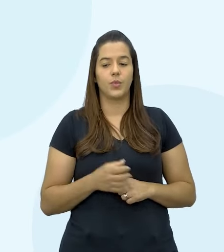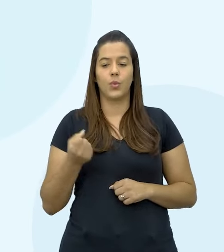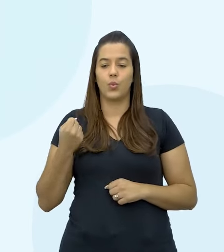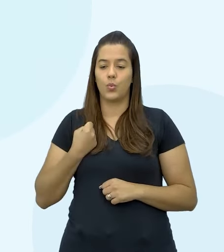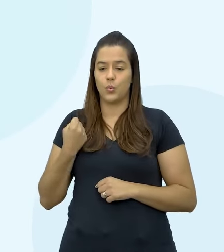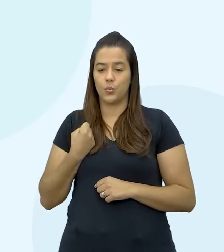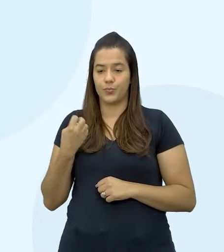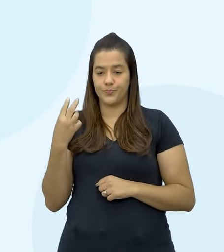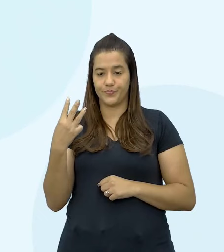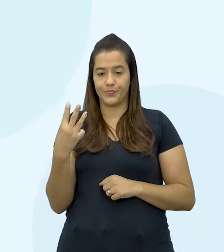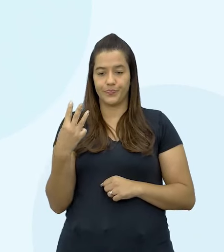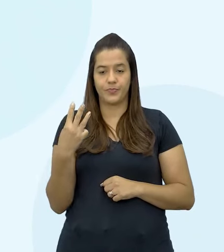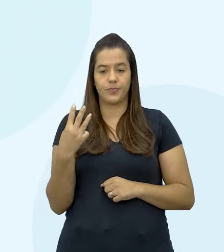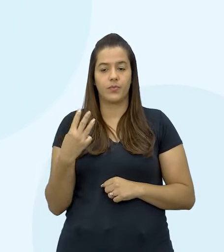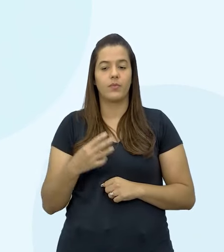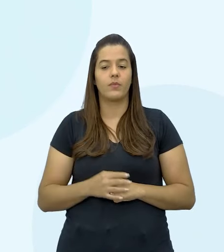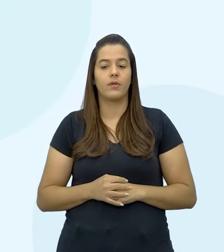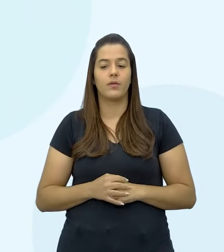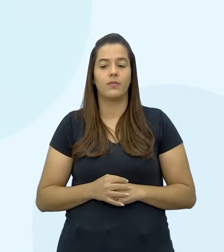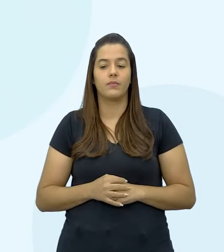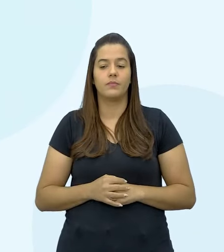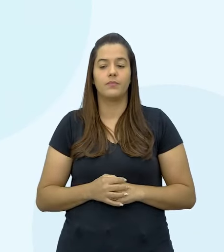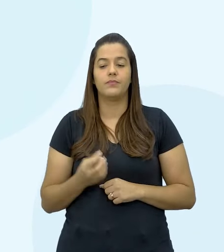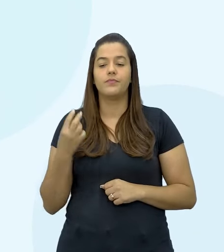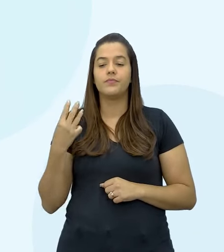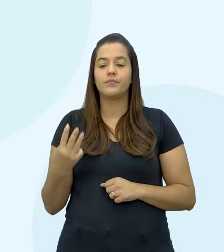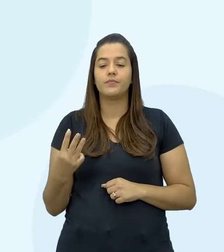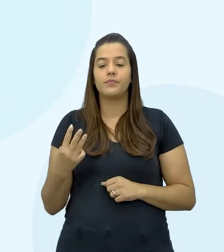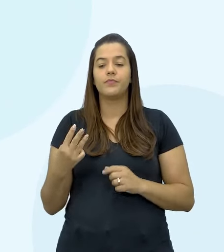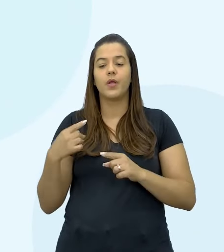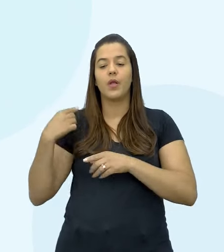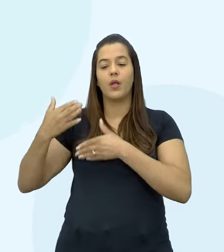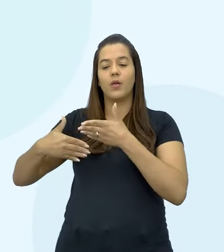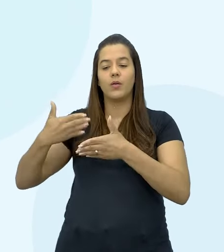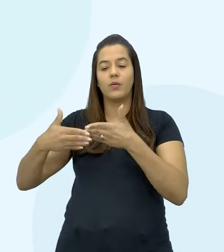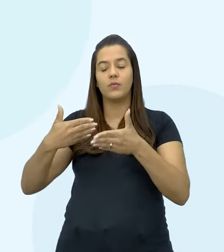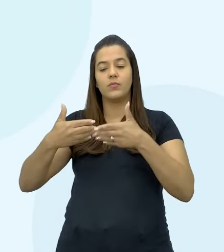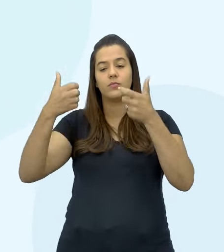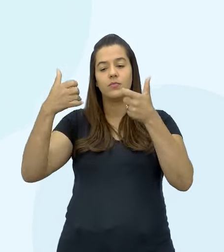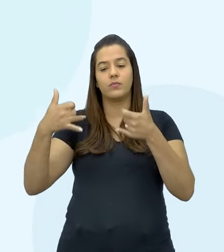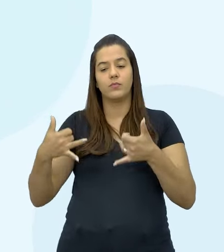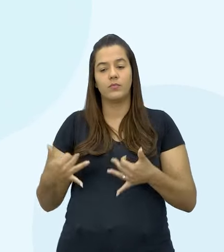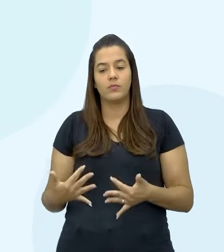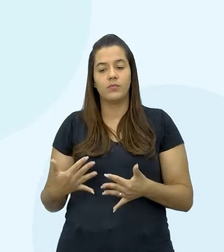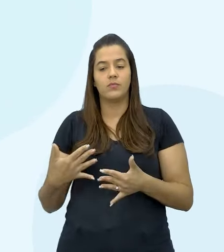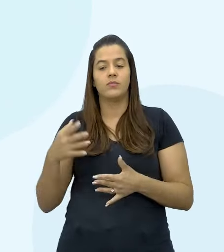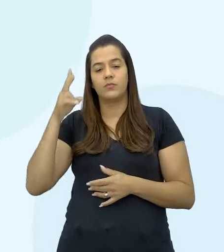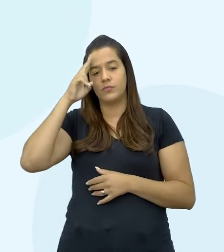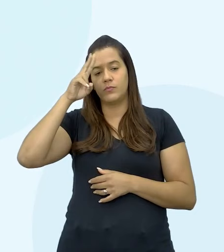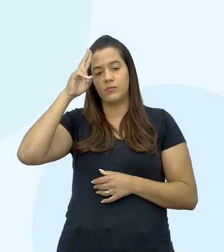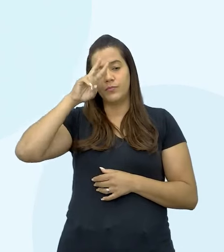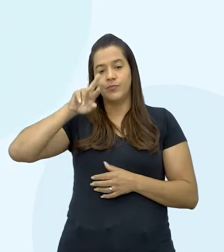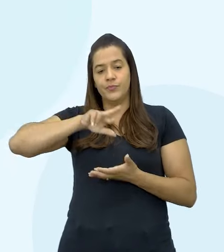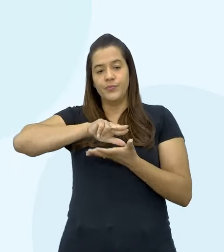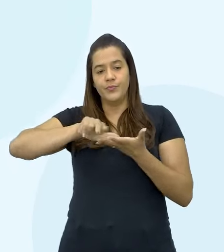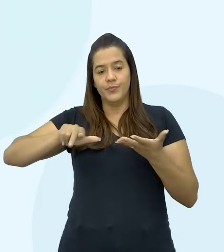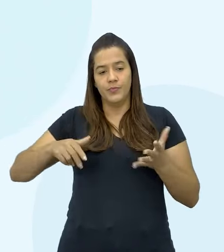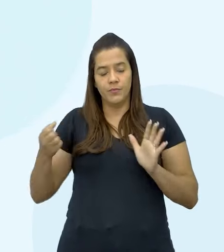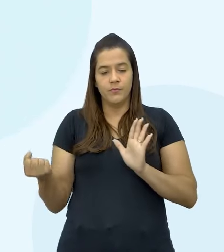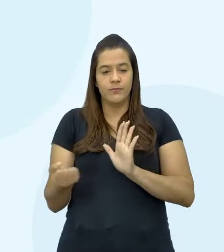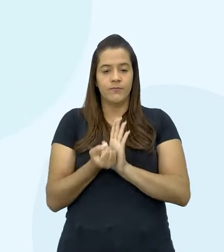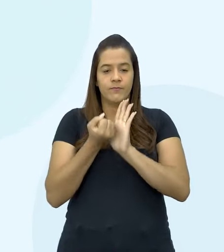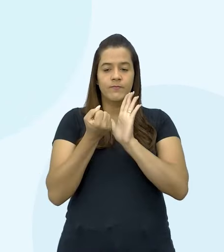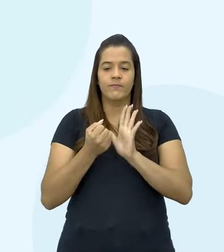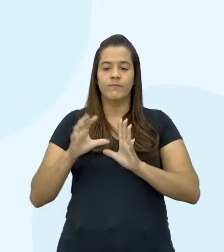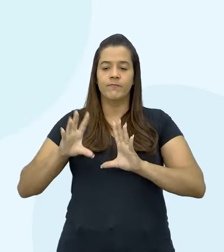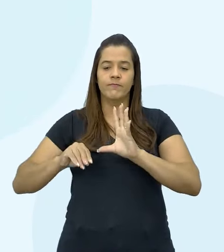do componente 3, né? As narrativas históricas e a sua produção material e imaterial.